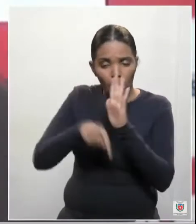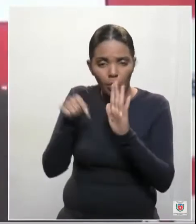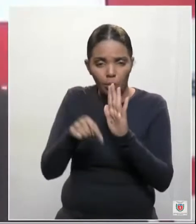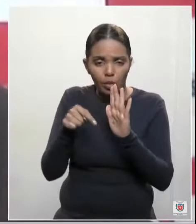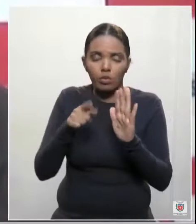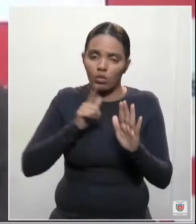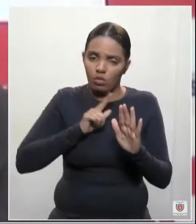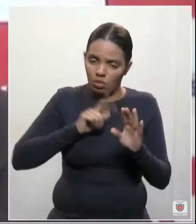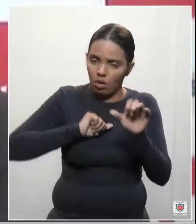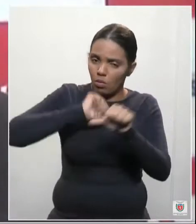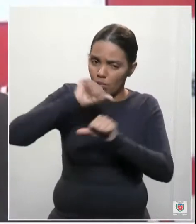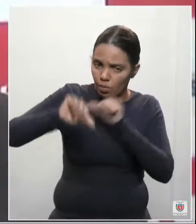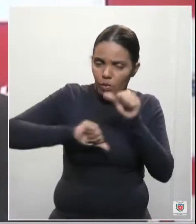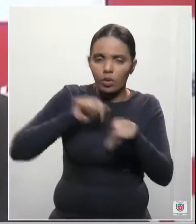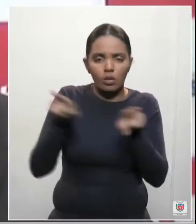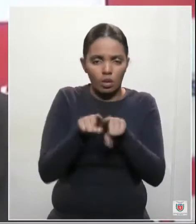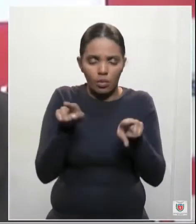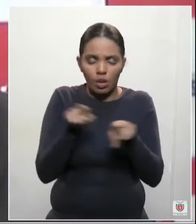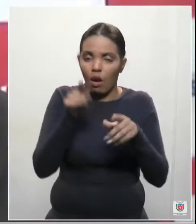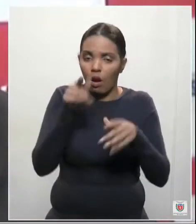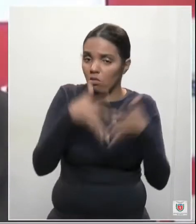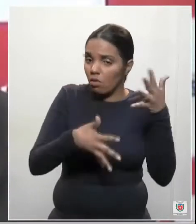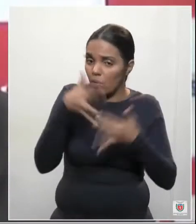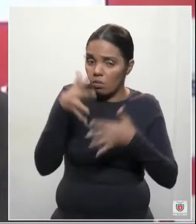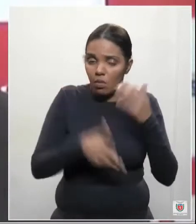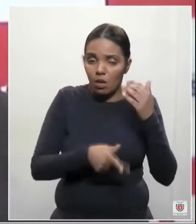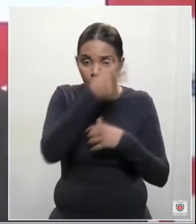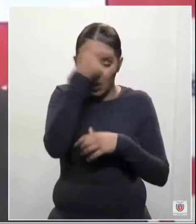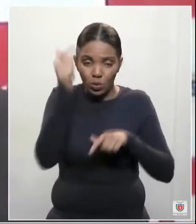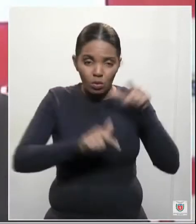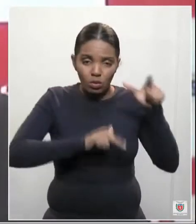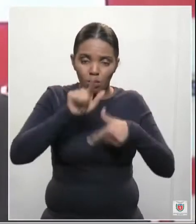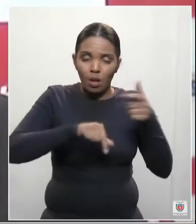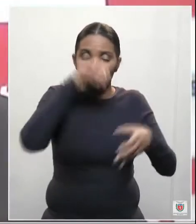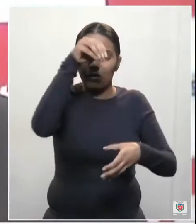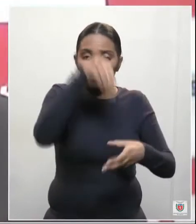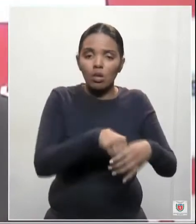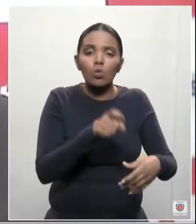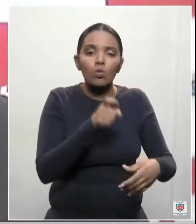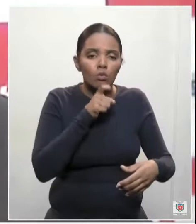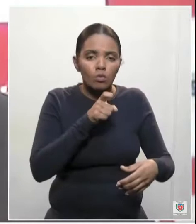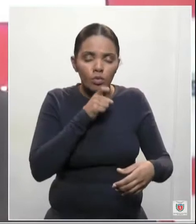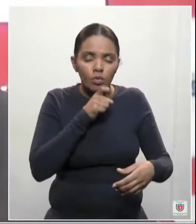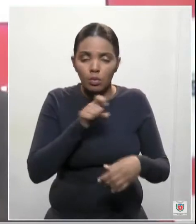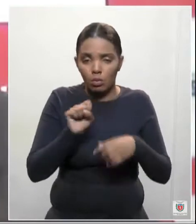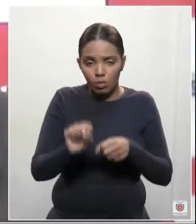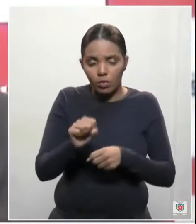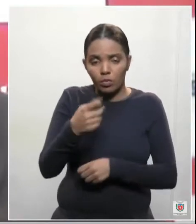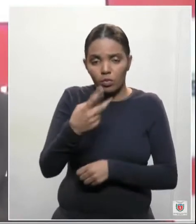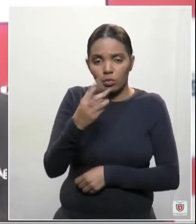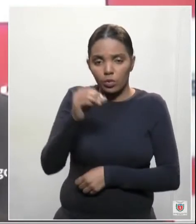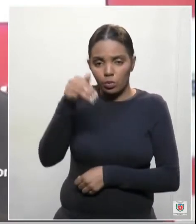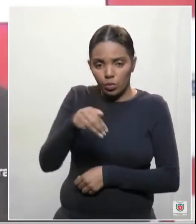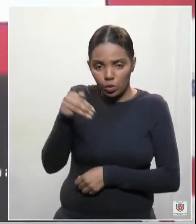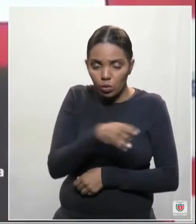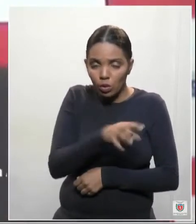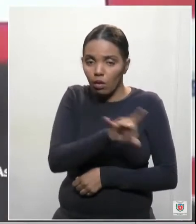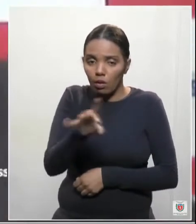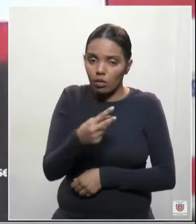253 da CLT, ele modifica e restringe as pausas térmicas, que acontecem 20 minutos a cada 2 horas. A gente está no momento